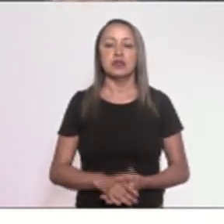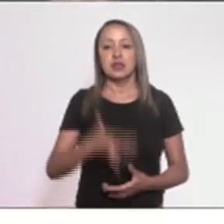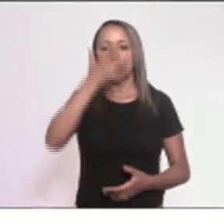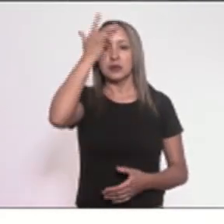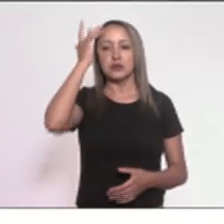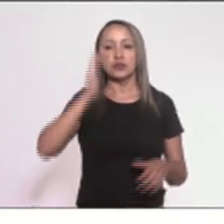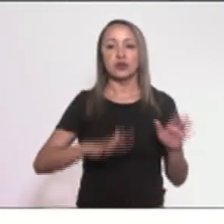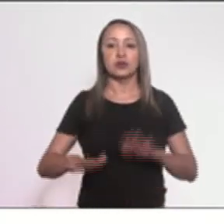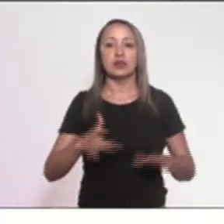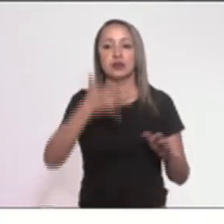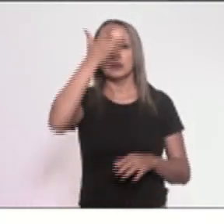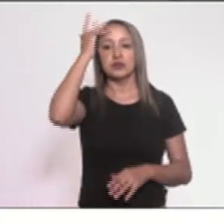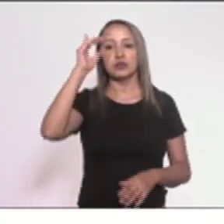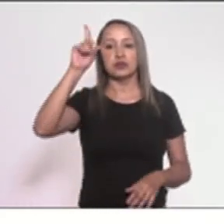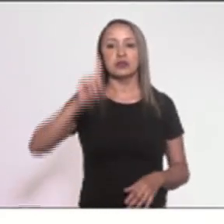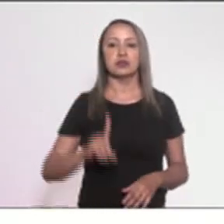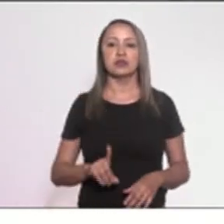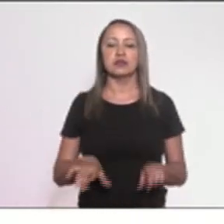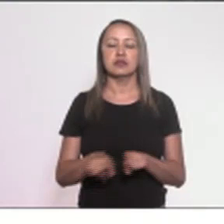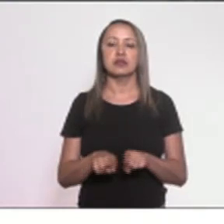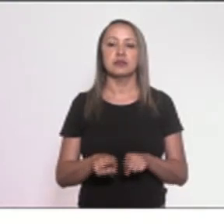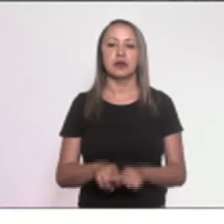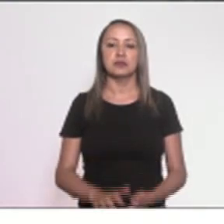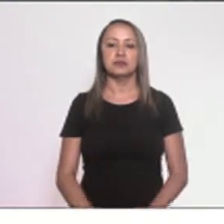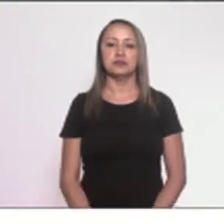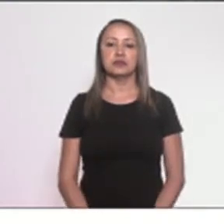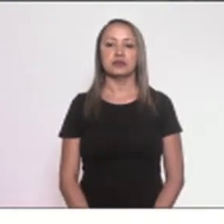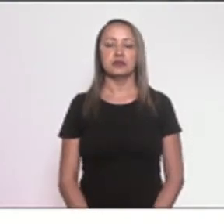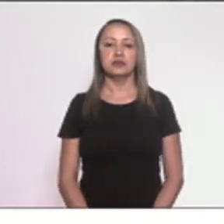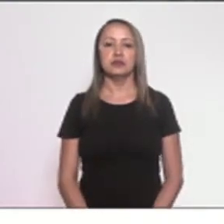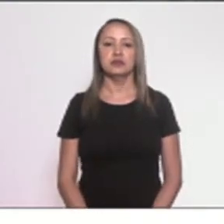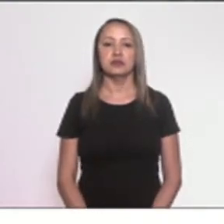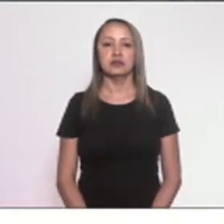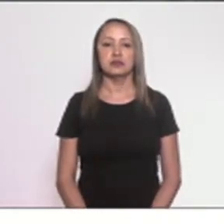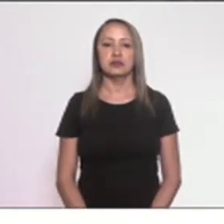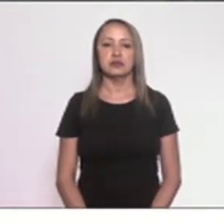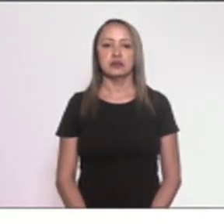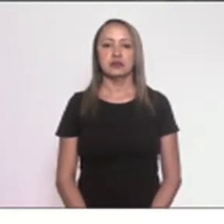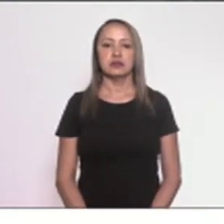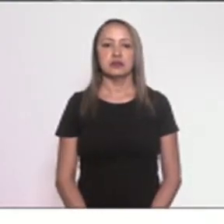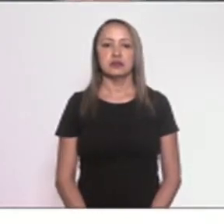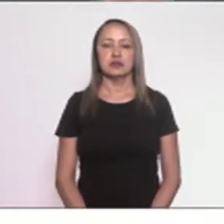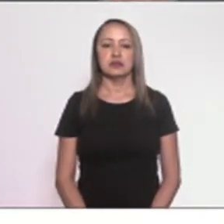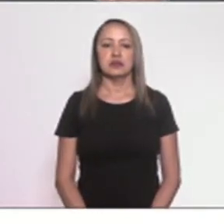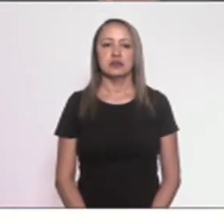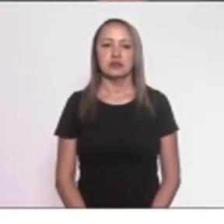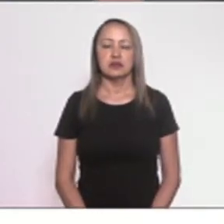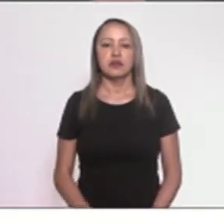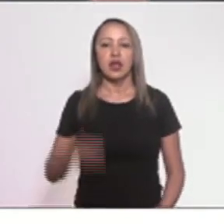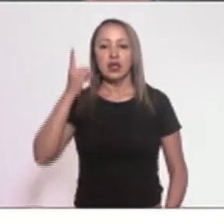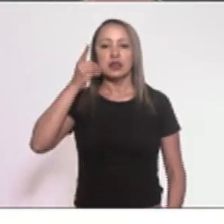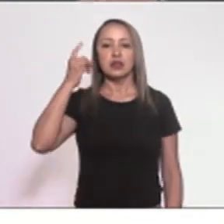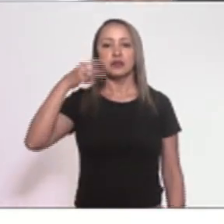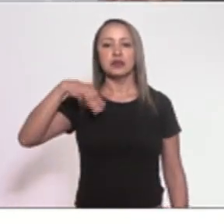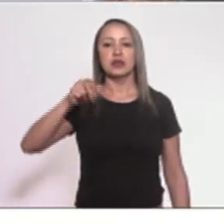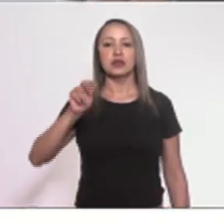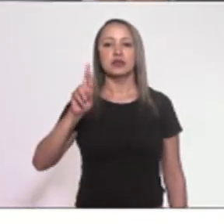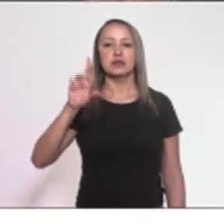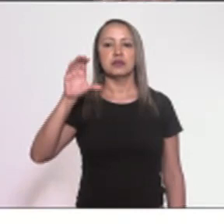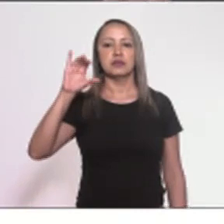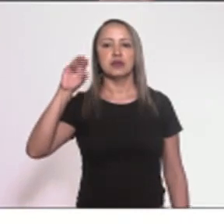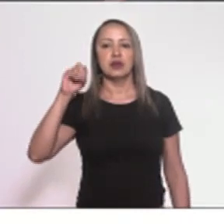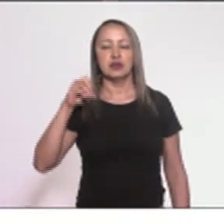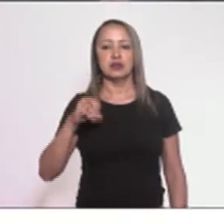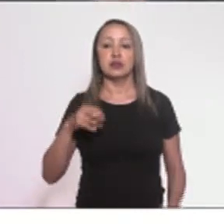deficiência, às emendas de plenário. Eu, para emitir parecer pela CCJ, deputado Márcio Pacheco, só